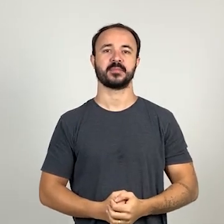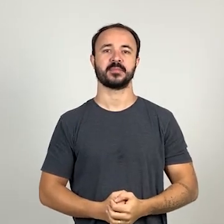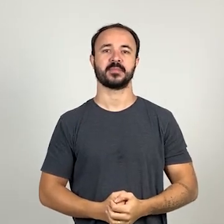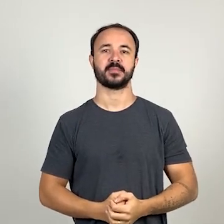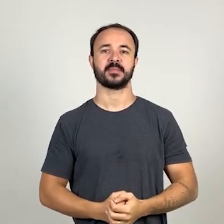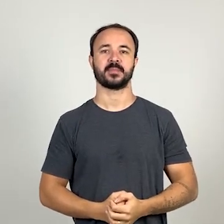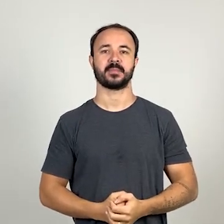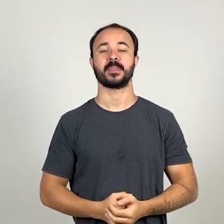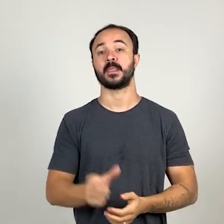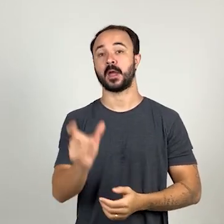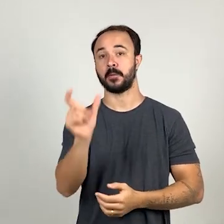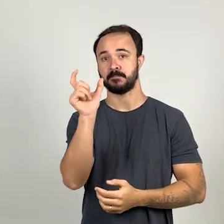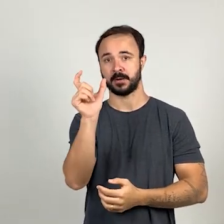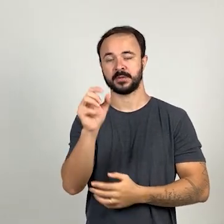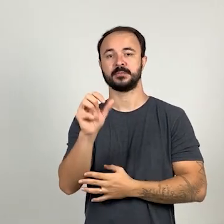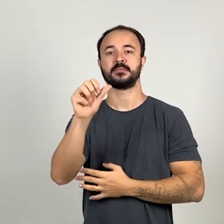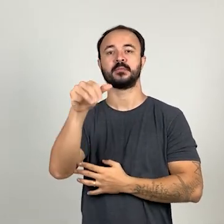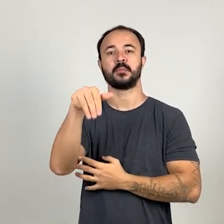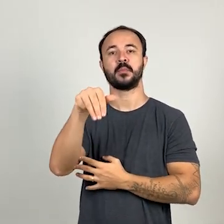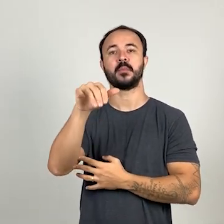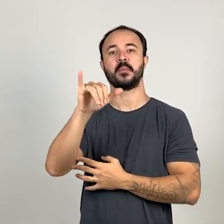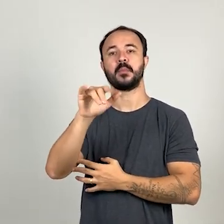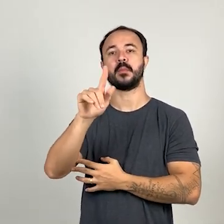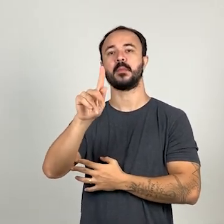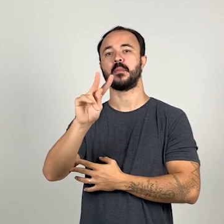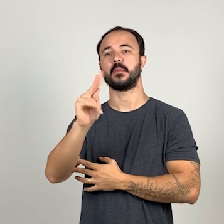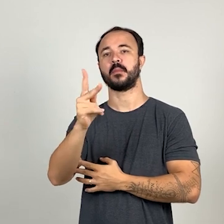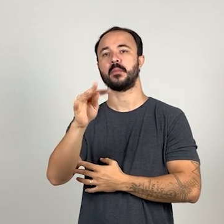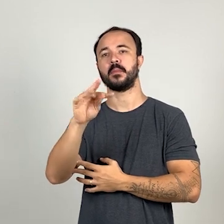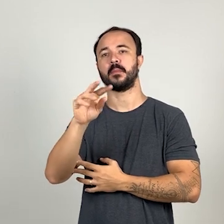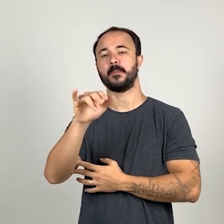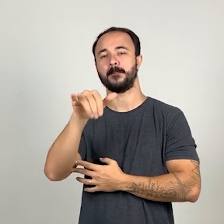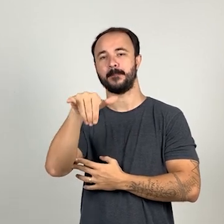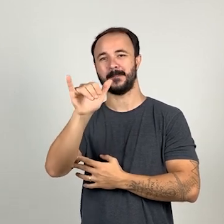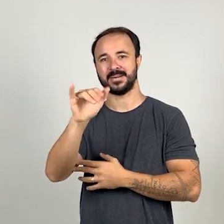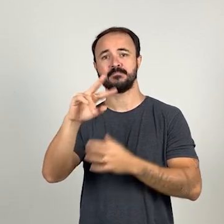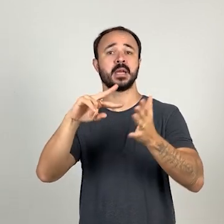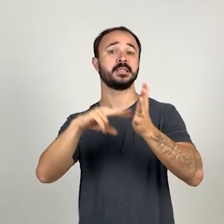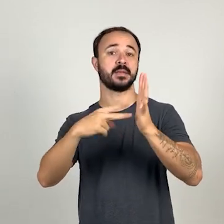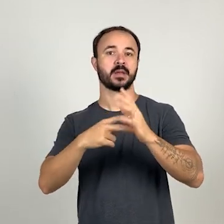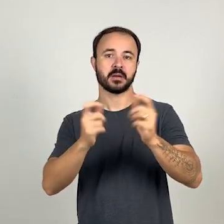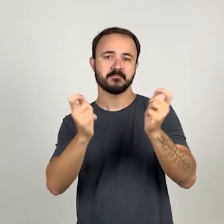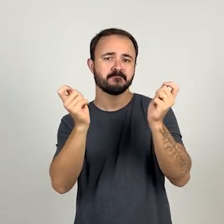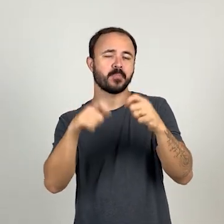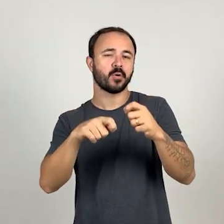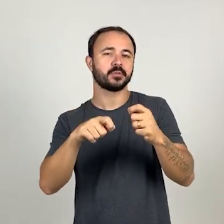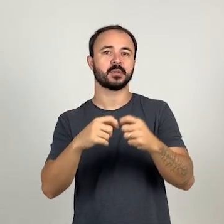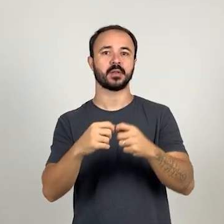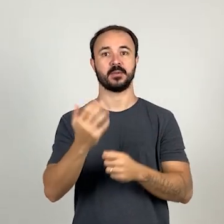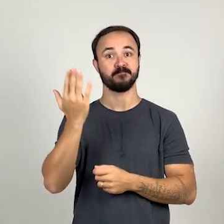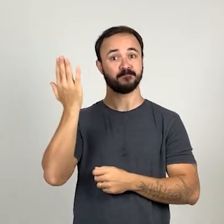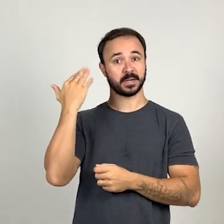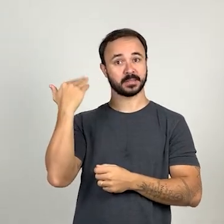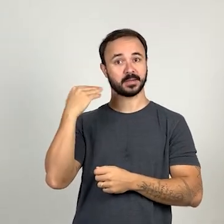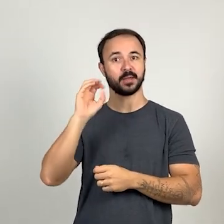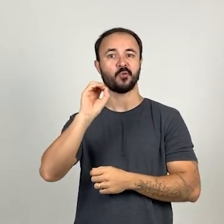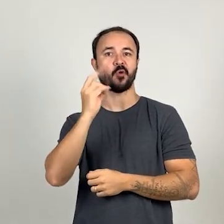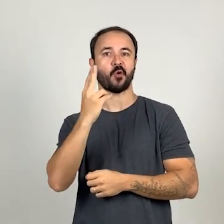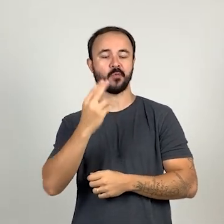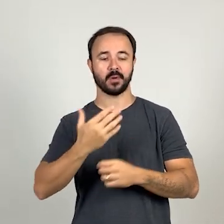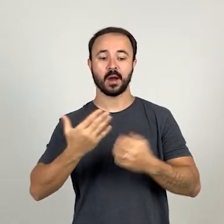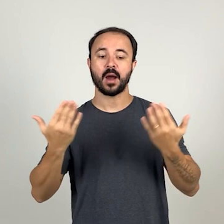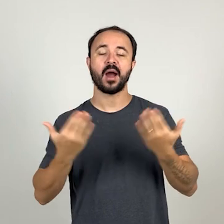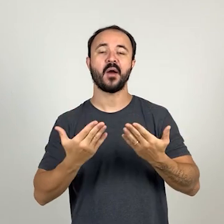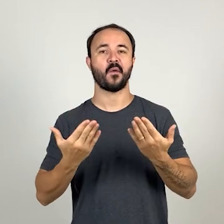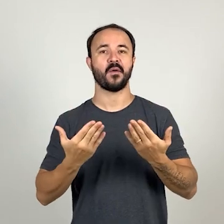Might é usado para expressar possibilidades no passado ou no presente. Com mais incertezas, pode ser traduzido com